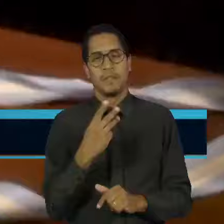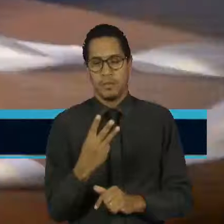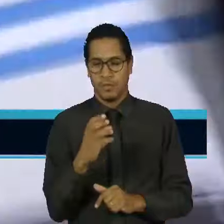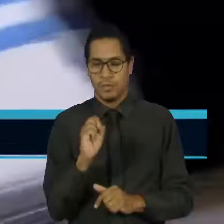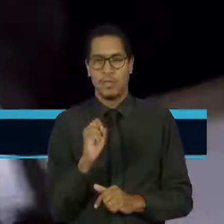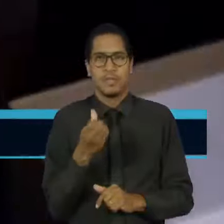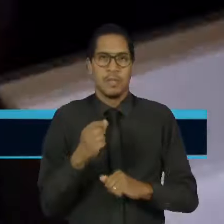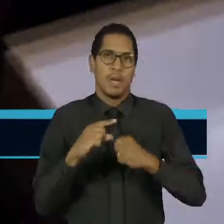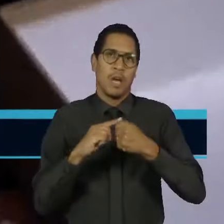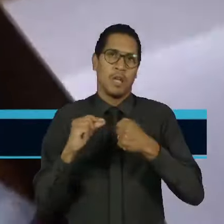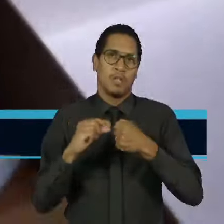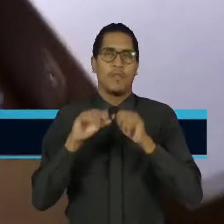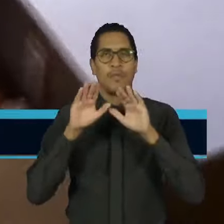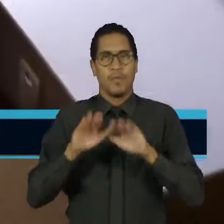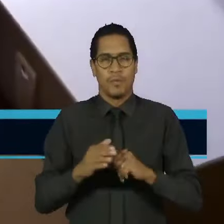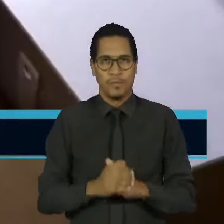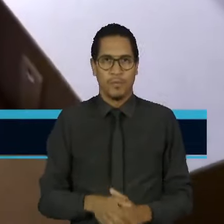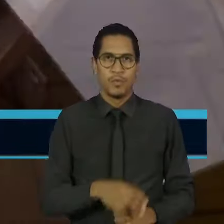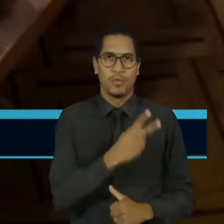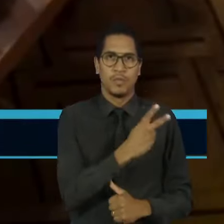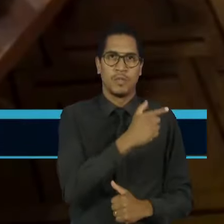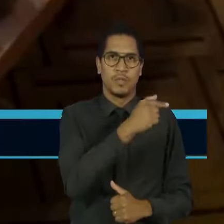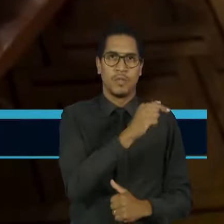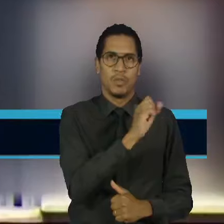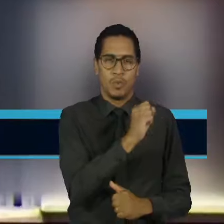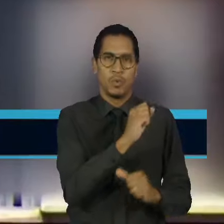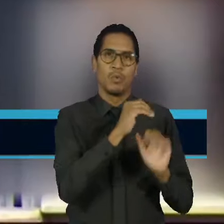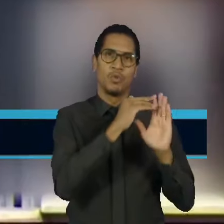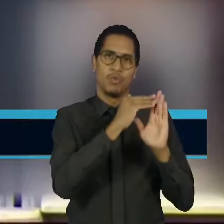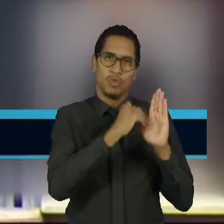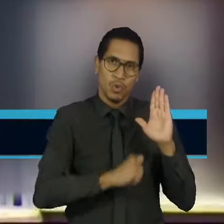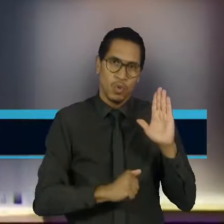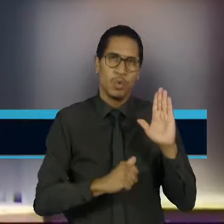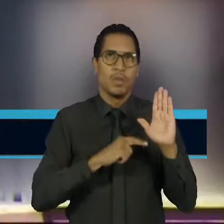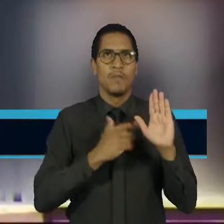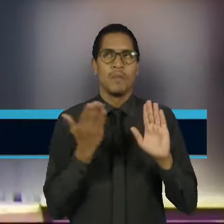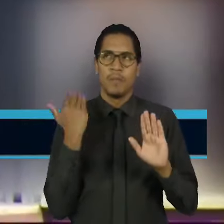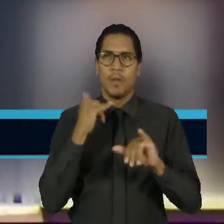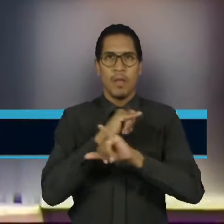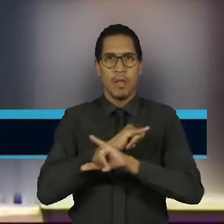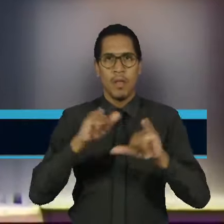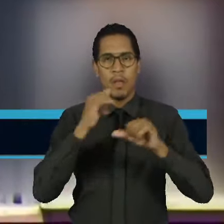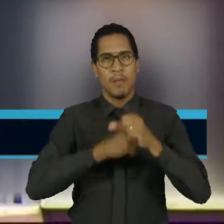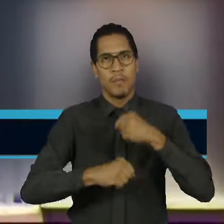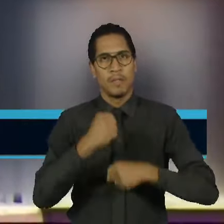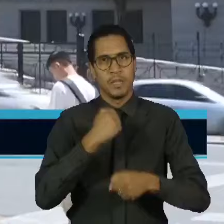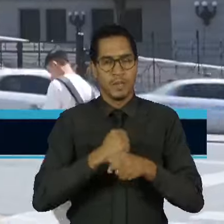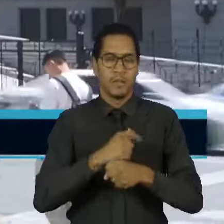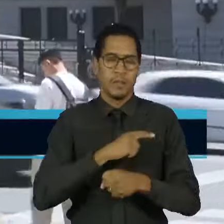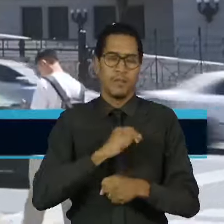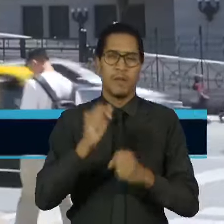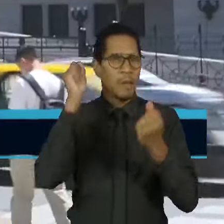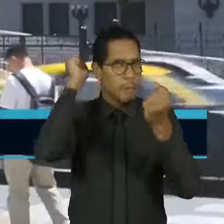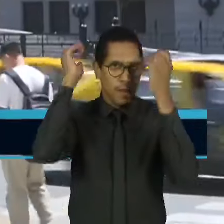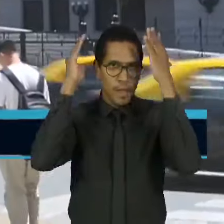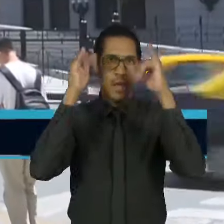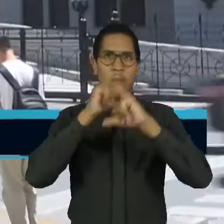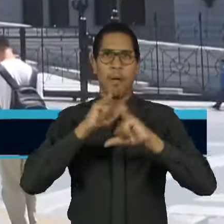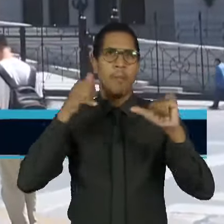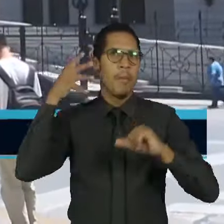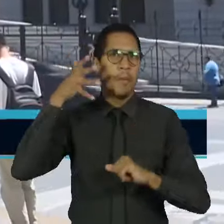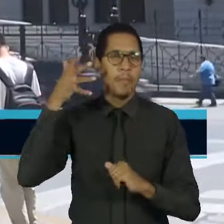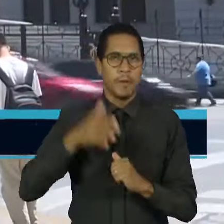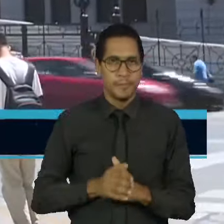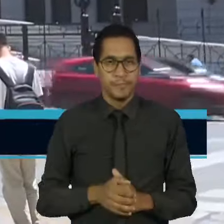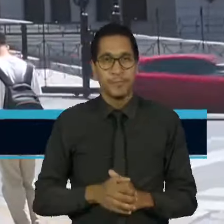artigos 2 a menos que o anunciado no final do ano passado por o projeto estava